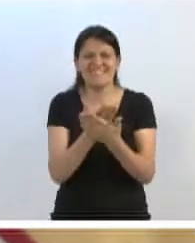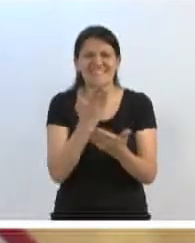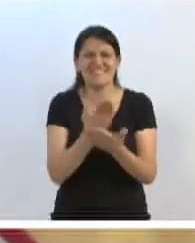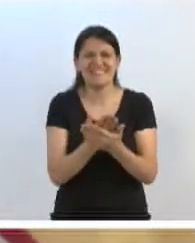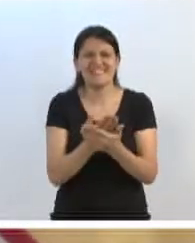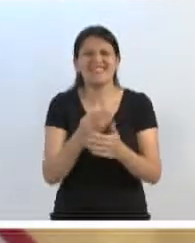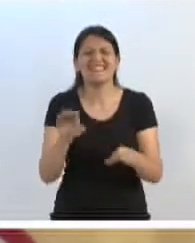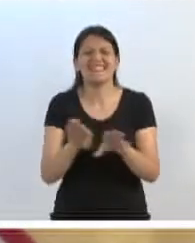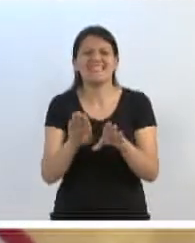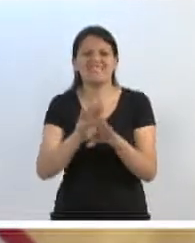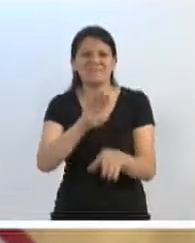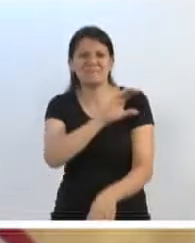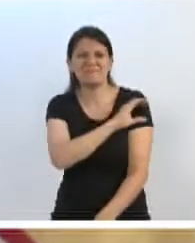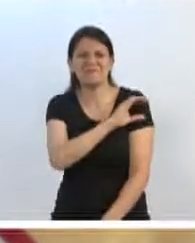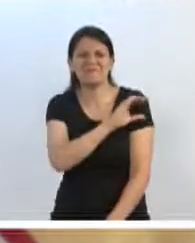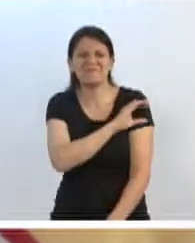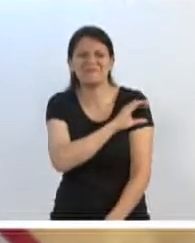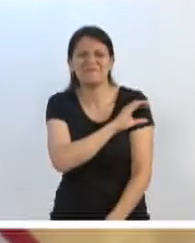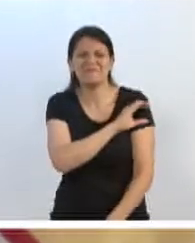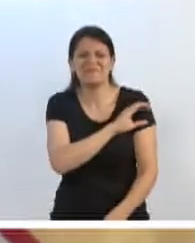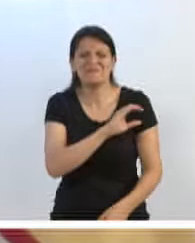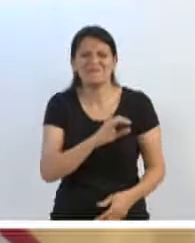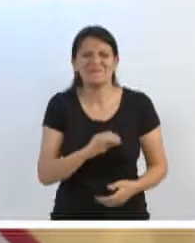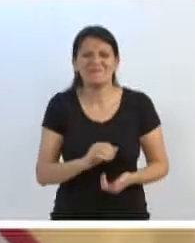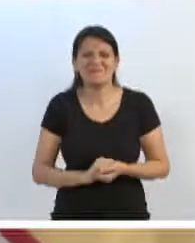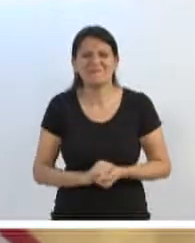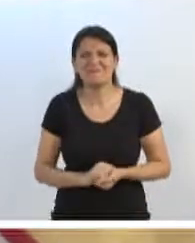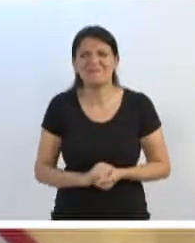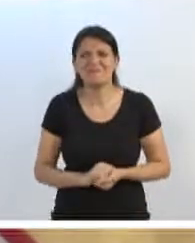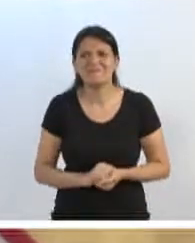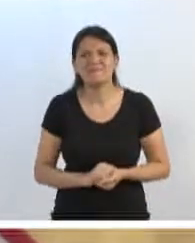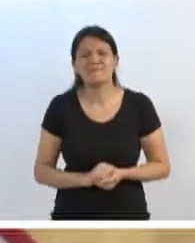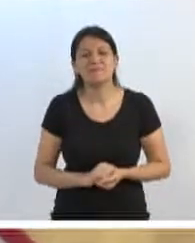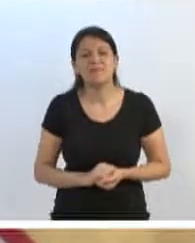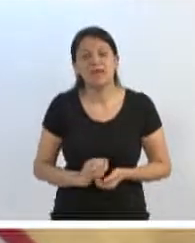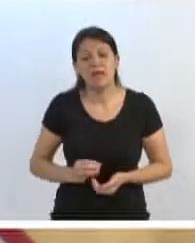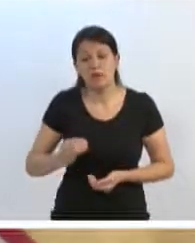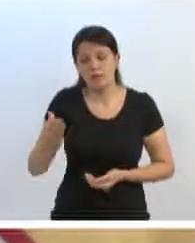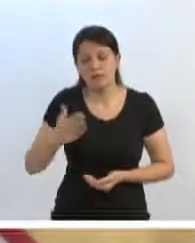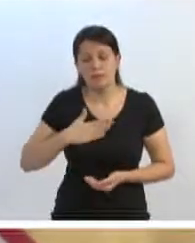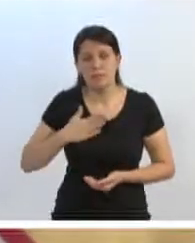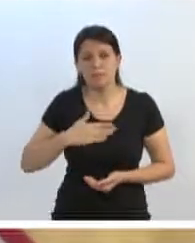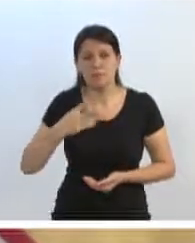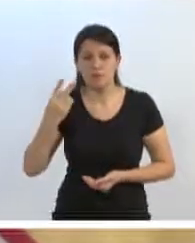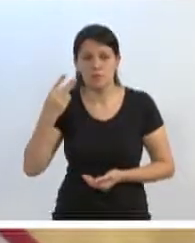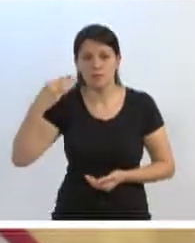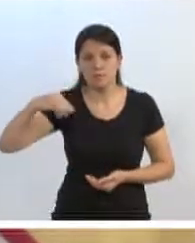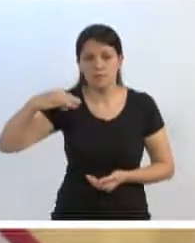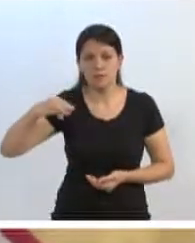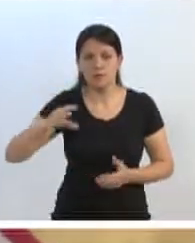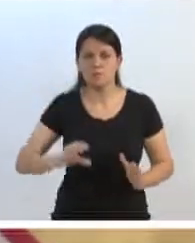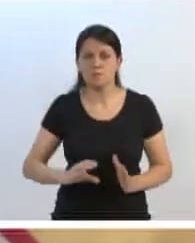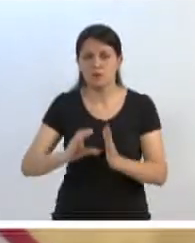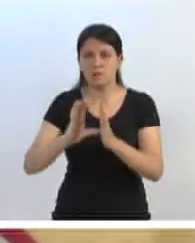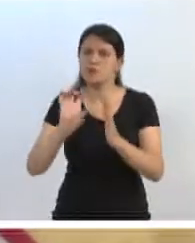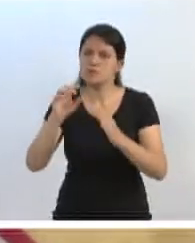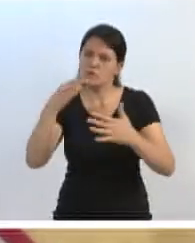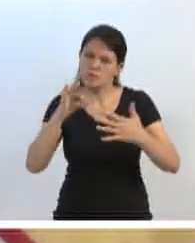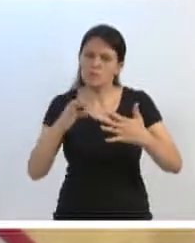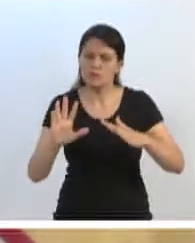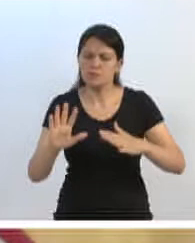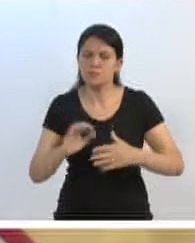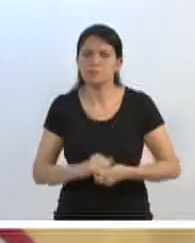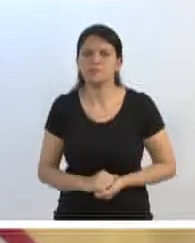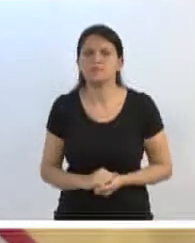área e só corrigindo aqui presente meu tempo você de dois minutos para o vereador caminho então olhe só para fazer a correção